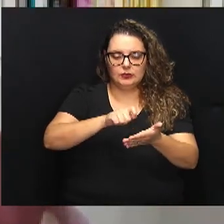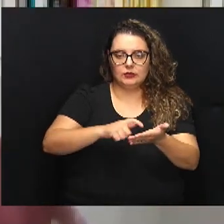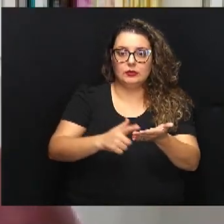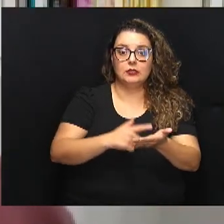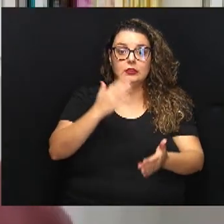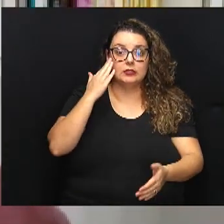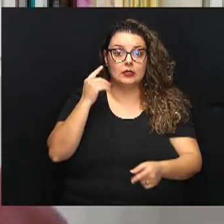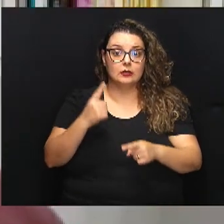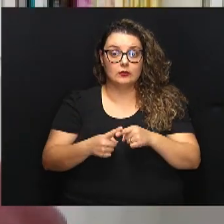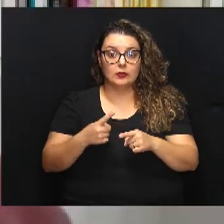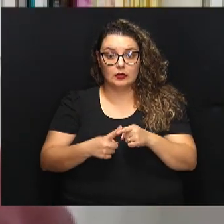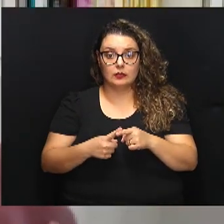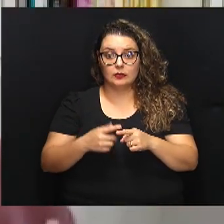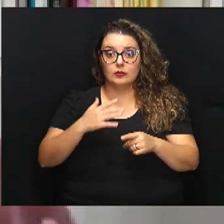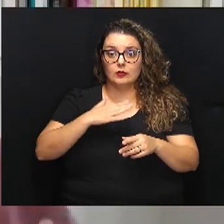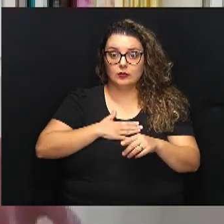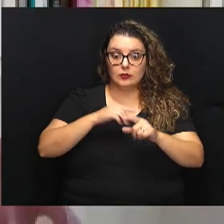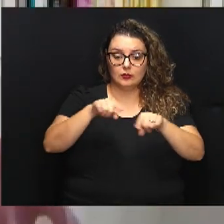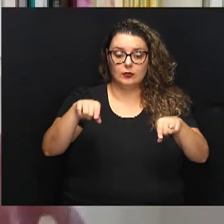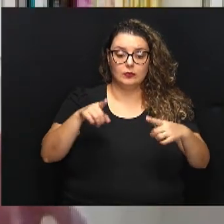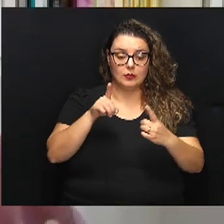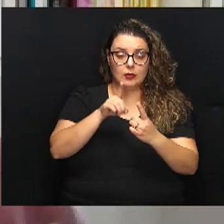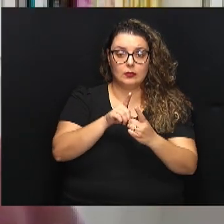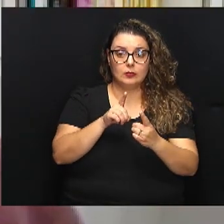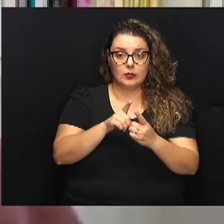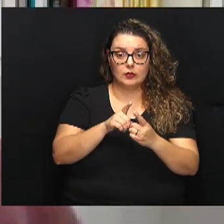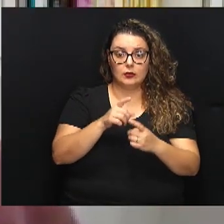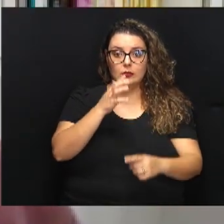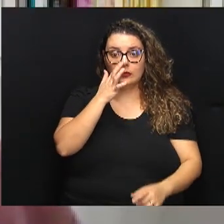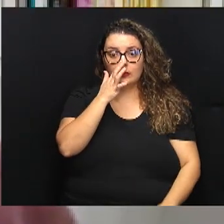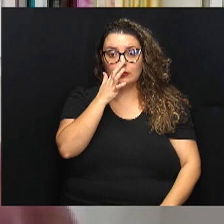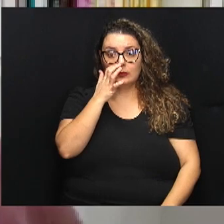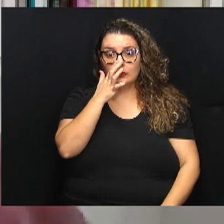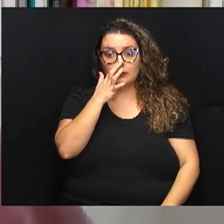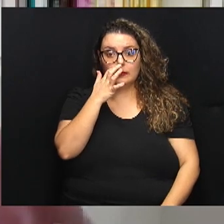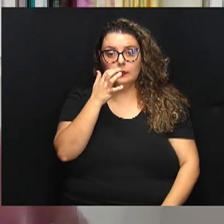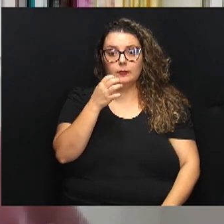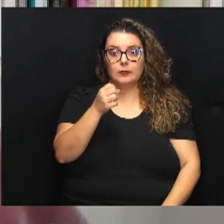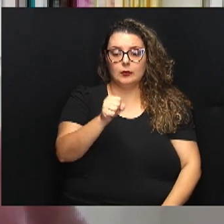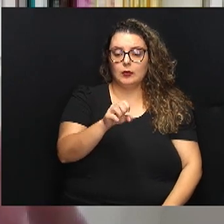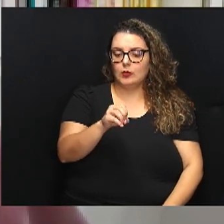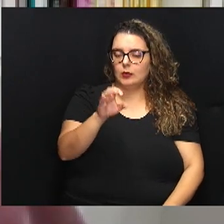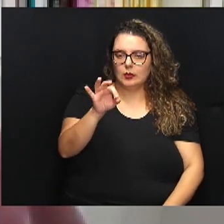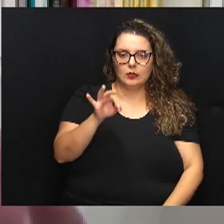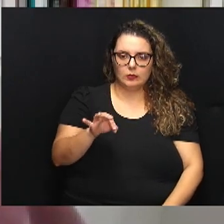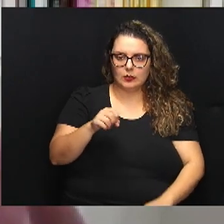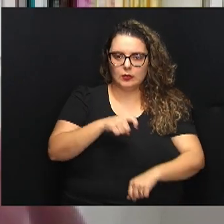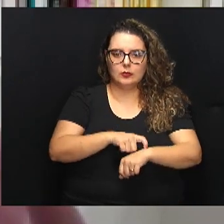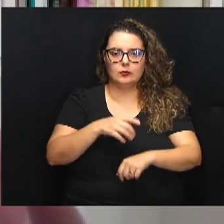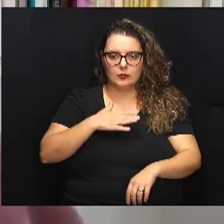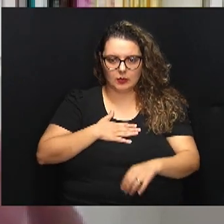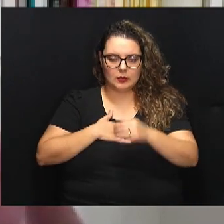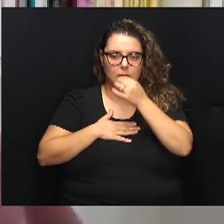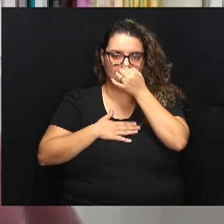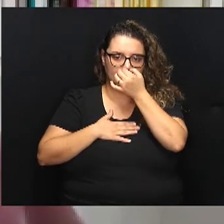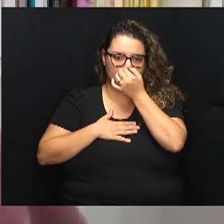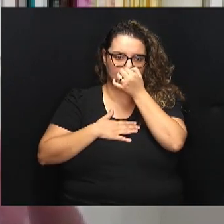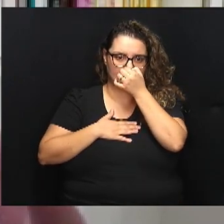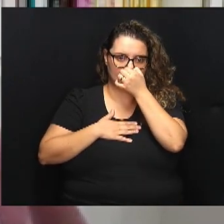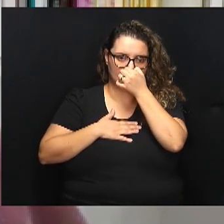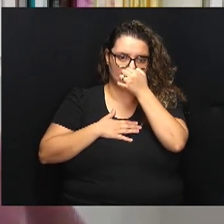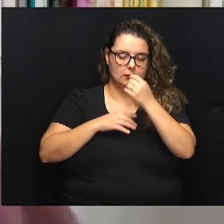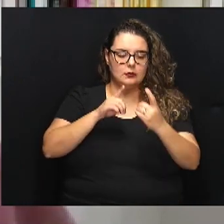quê? Porque no meu consultório, eu passo provavelmente 80% do tempo da consulta